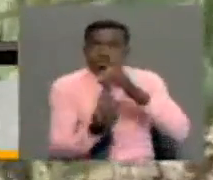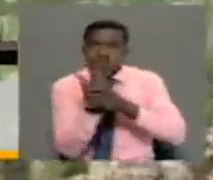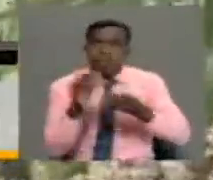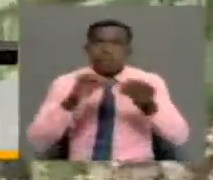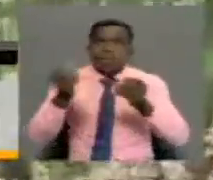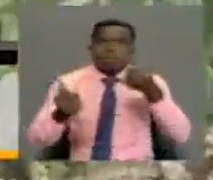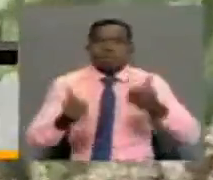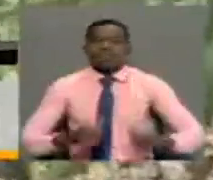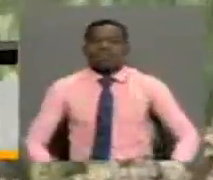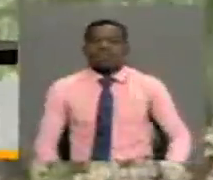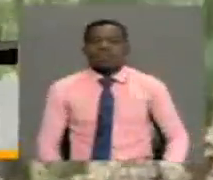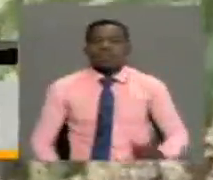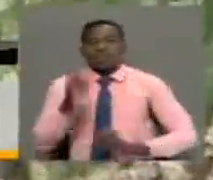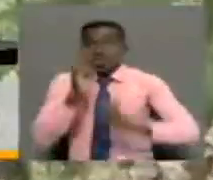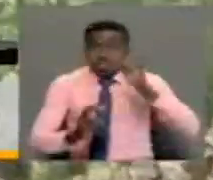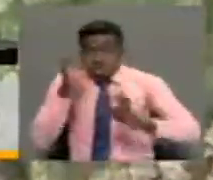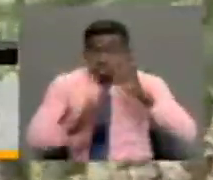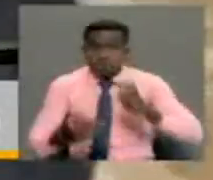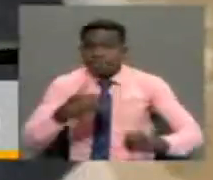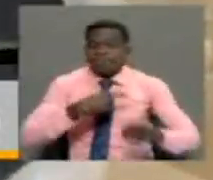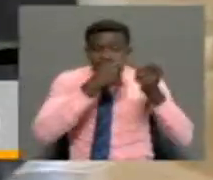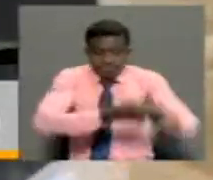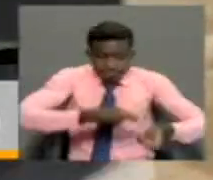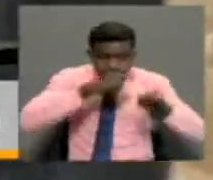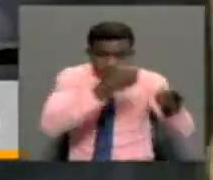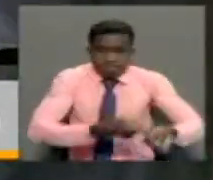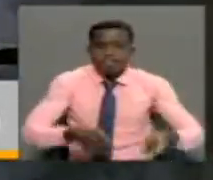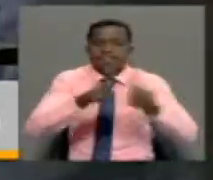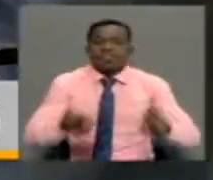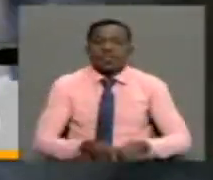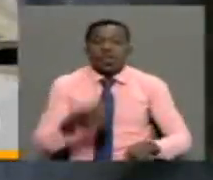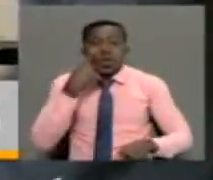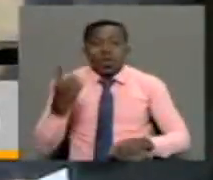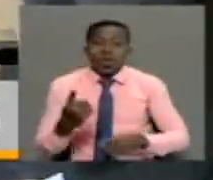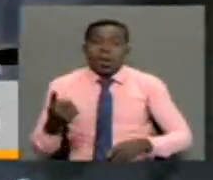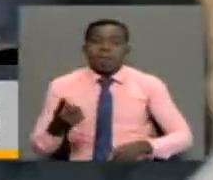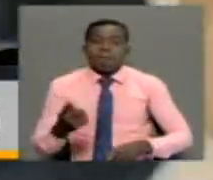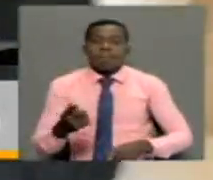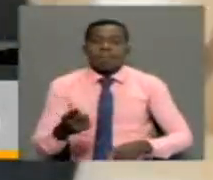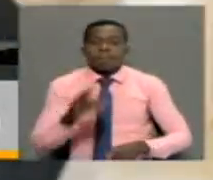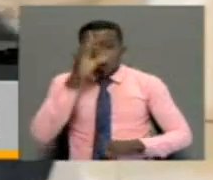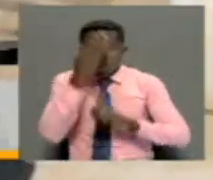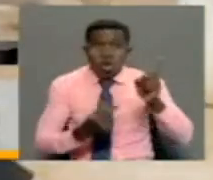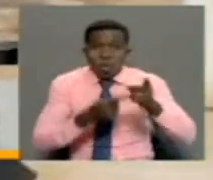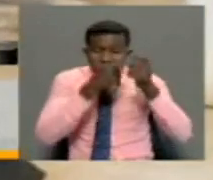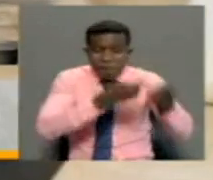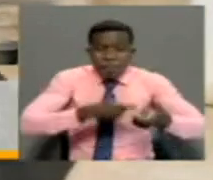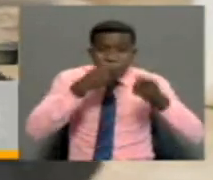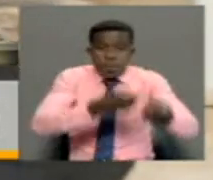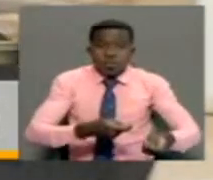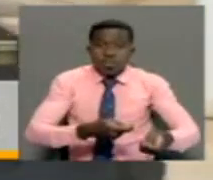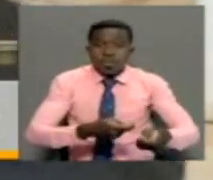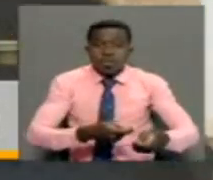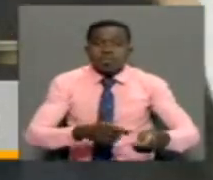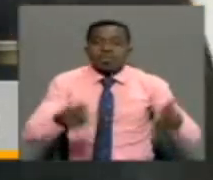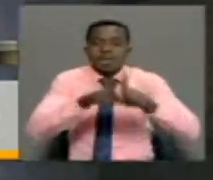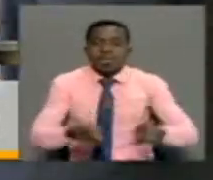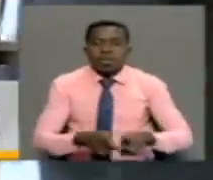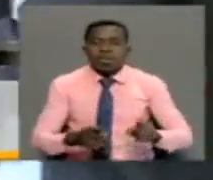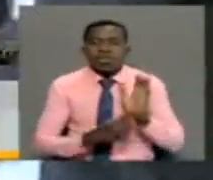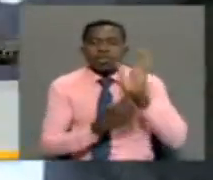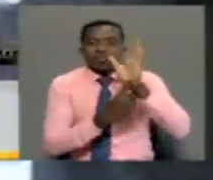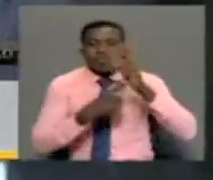fabril dispõe de uma fazenda agrícola de apoio. A testemunhar o ensaio das máquinas esteve o fazendeiro Alfeu Vinevale, que